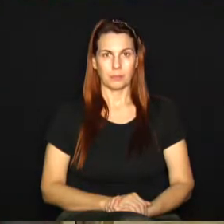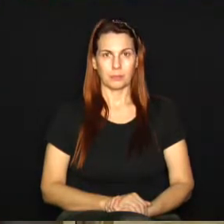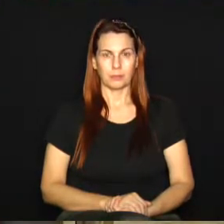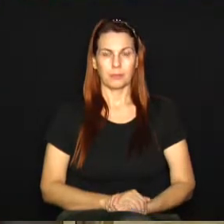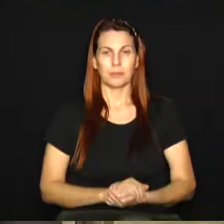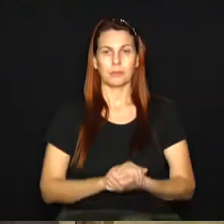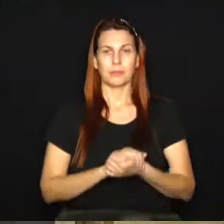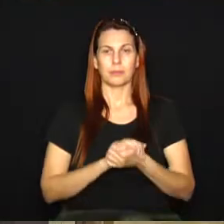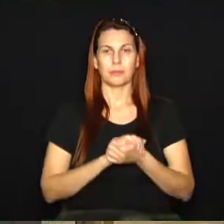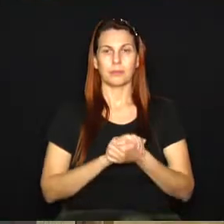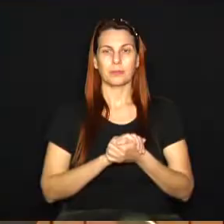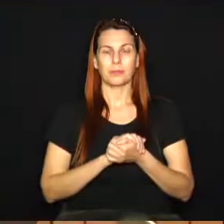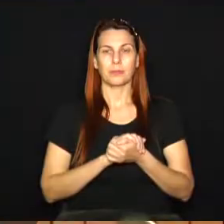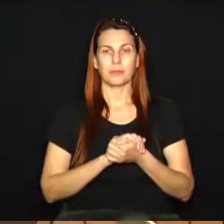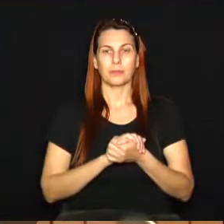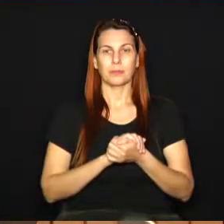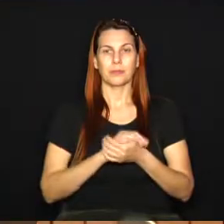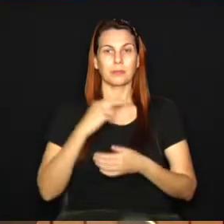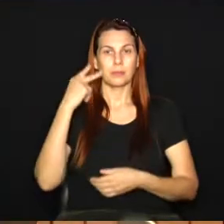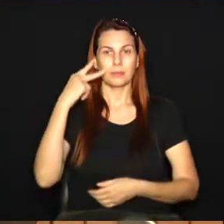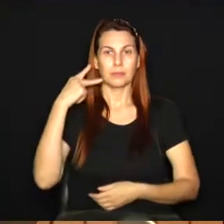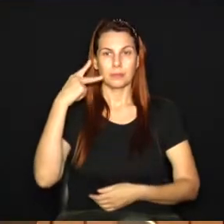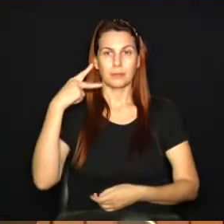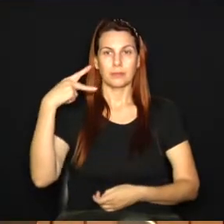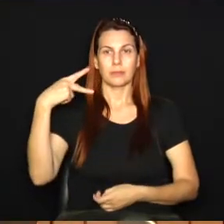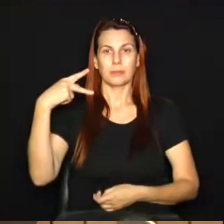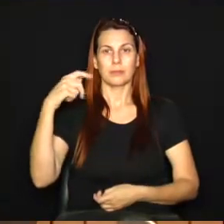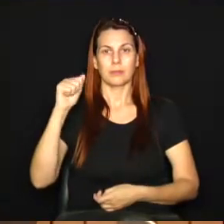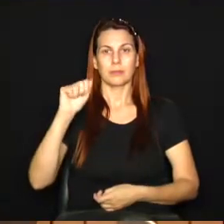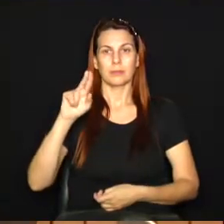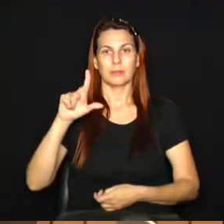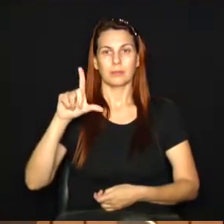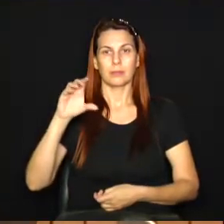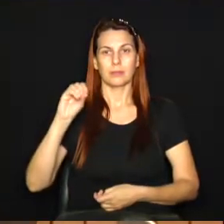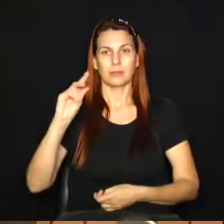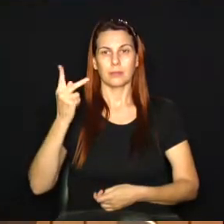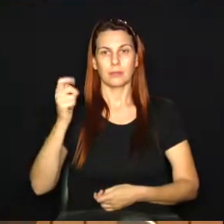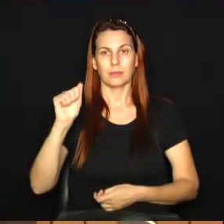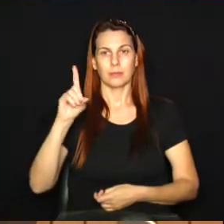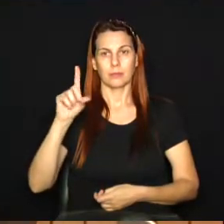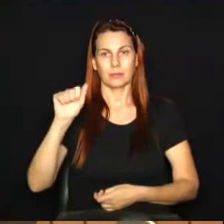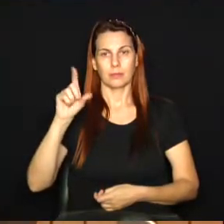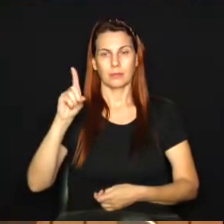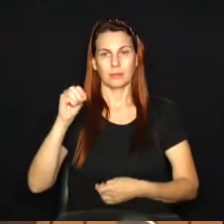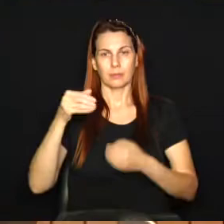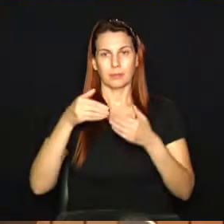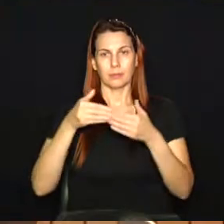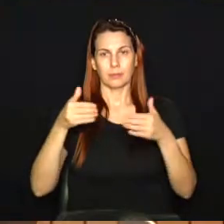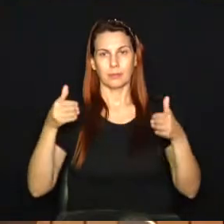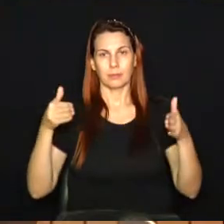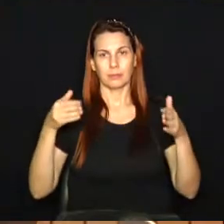Com a palavra, o vereador Paulo Haddad para declarar aberta esta reunião solene.